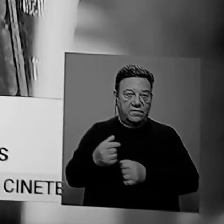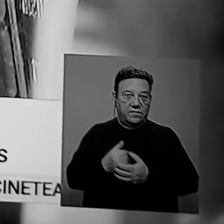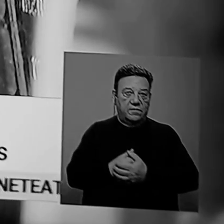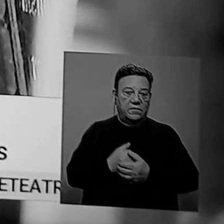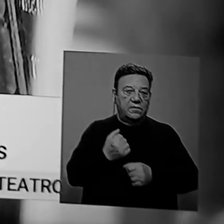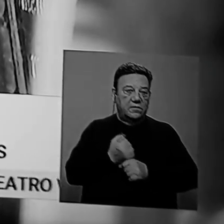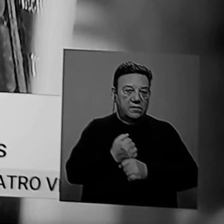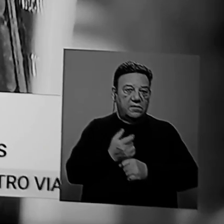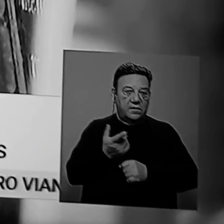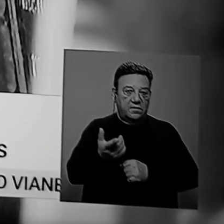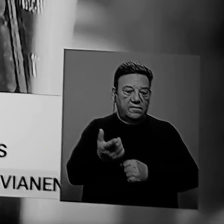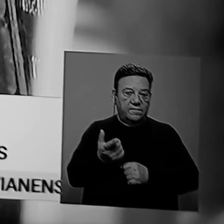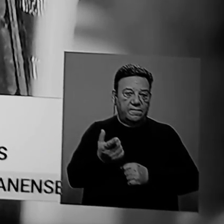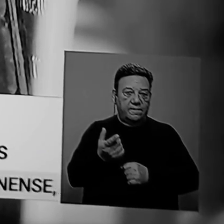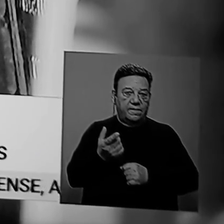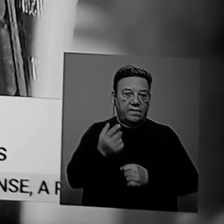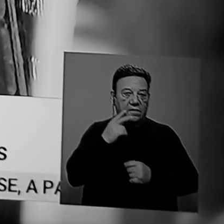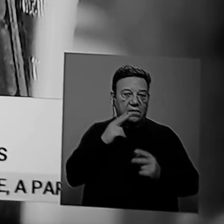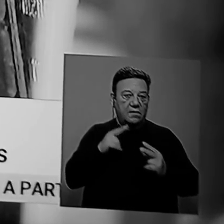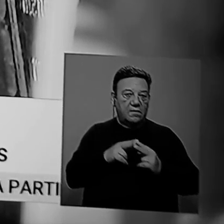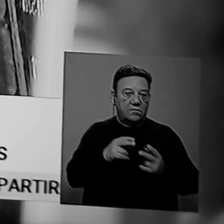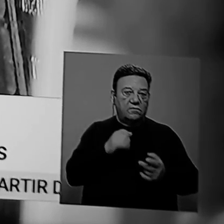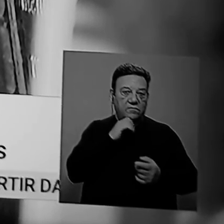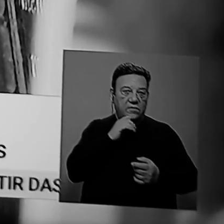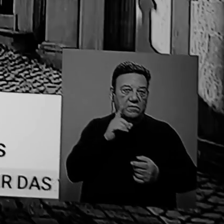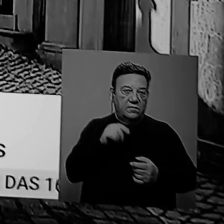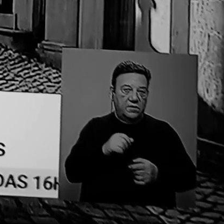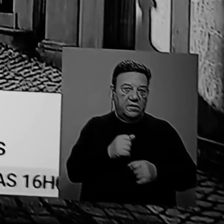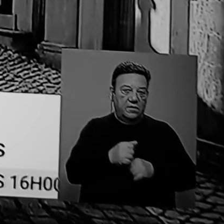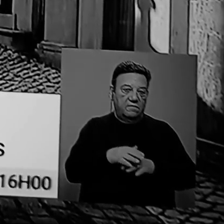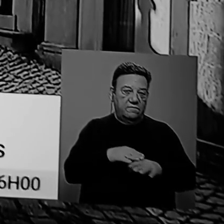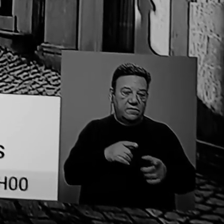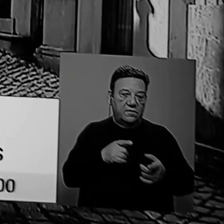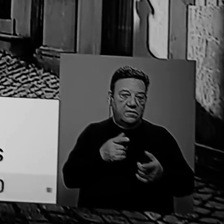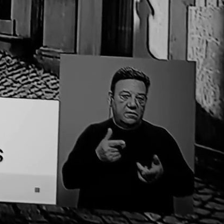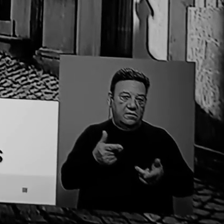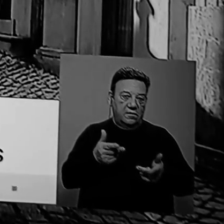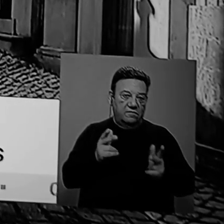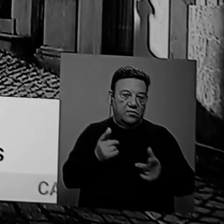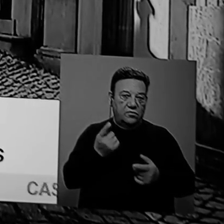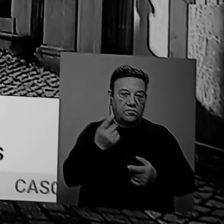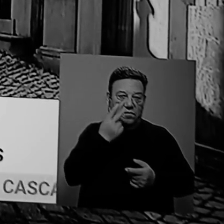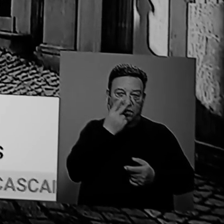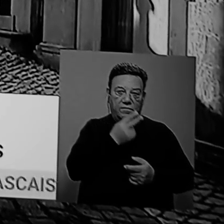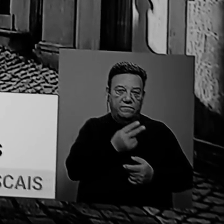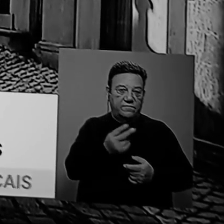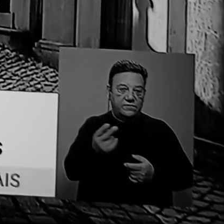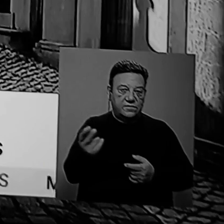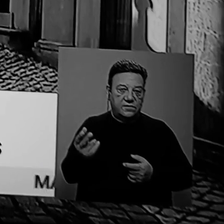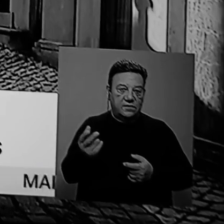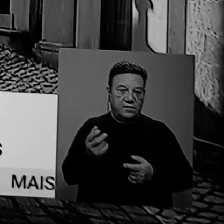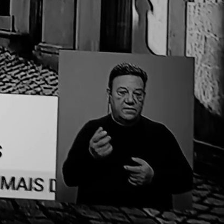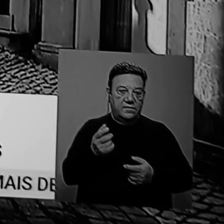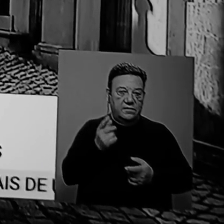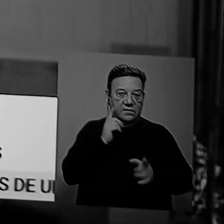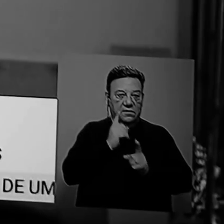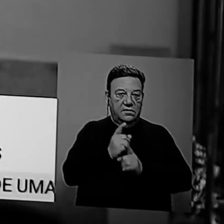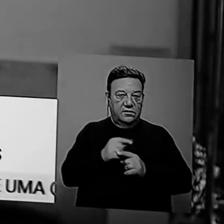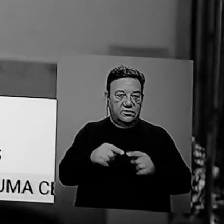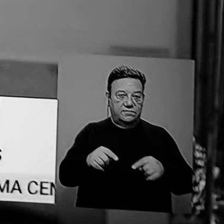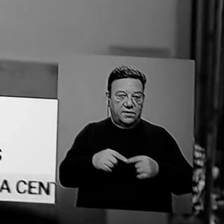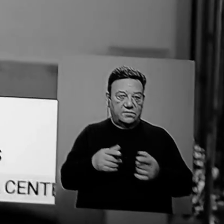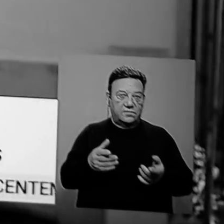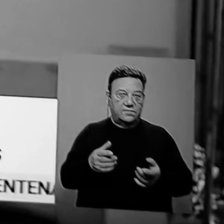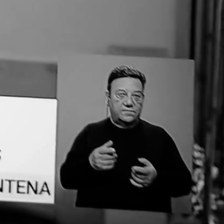um trabalho em que encontramos e podemos até fazer livremente uma visita a este